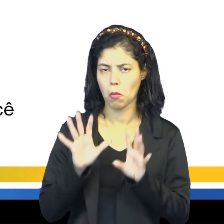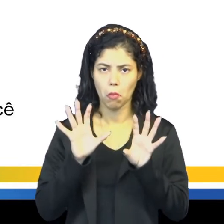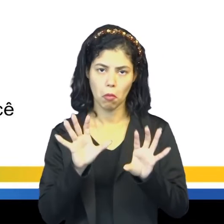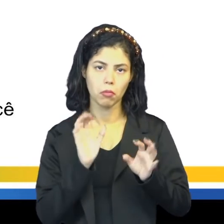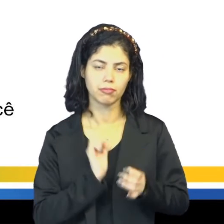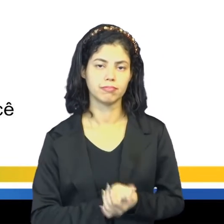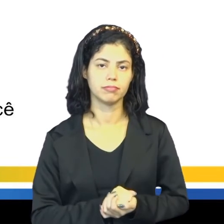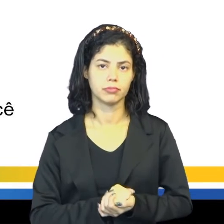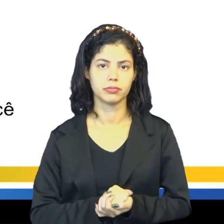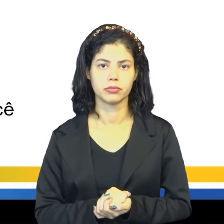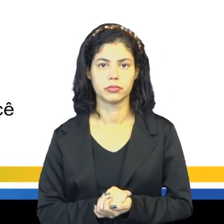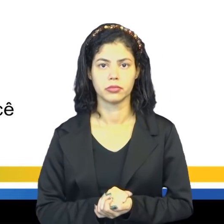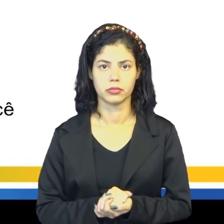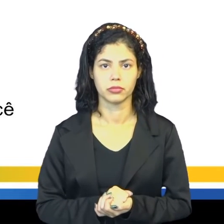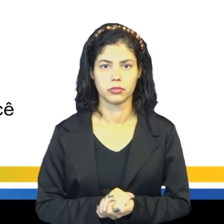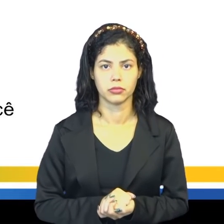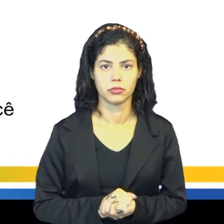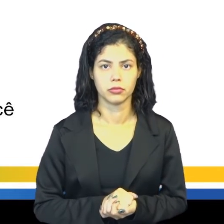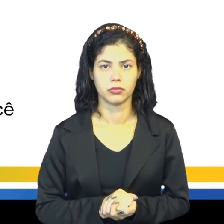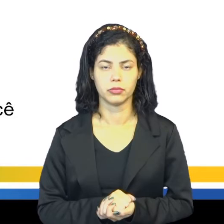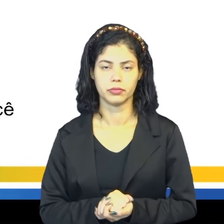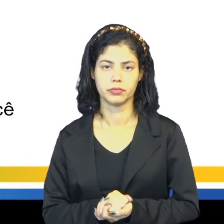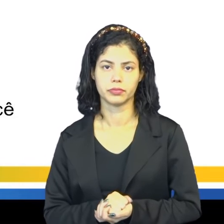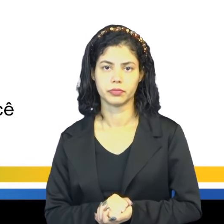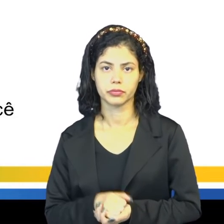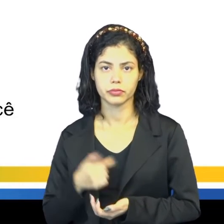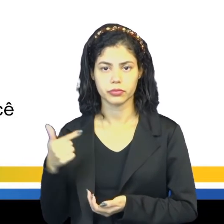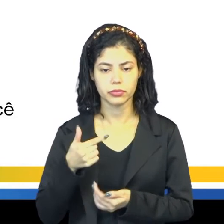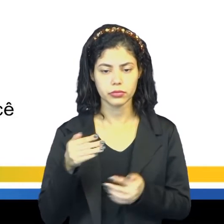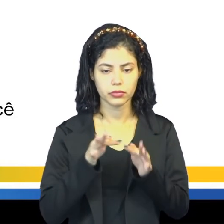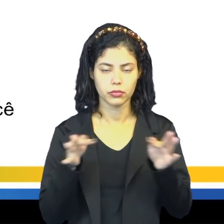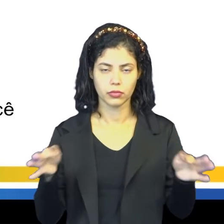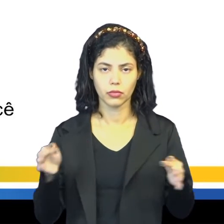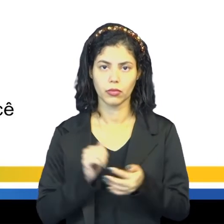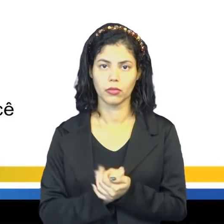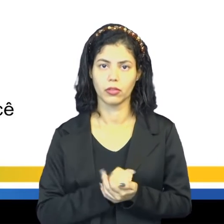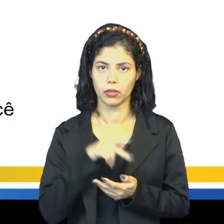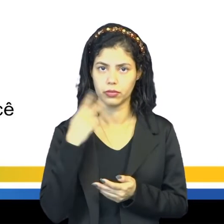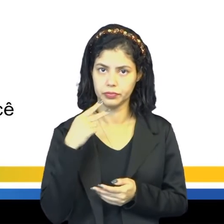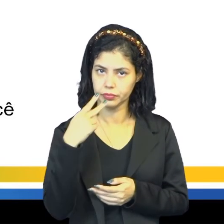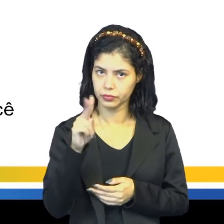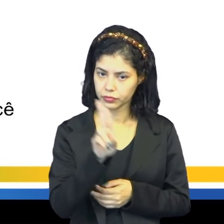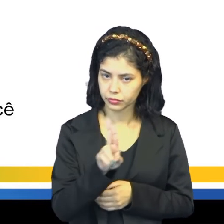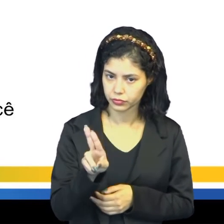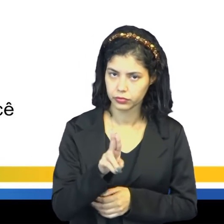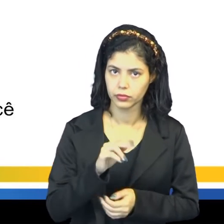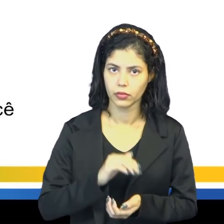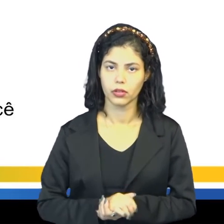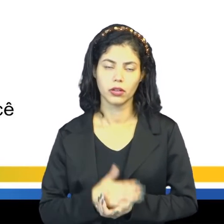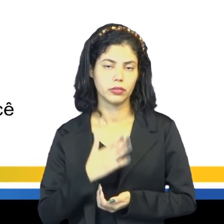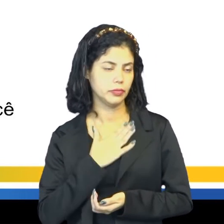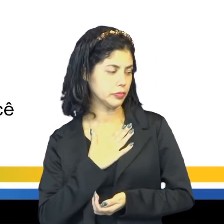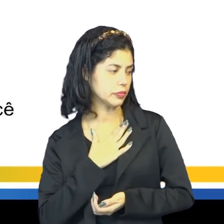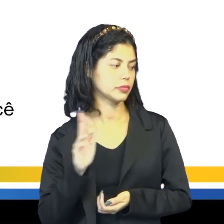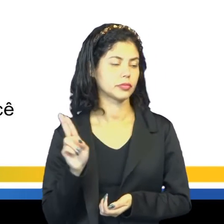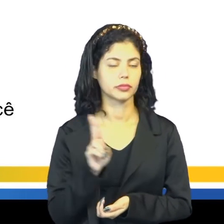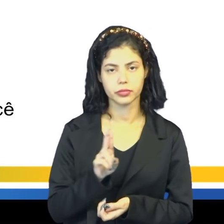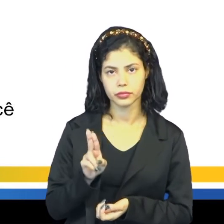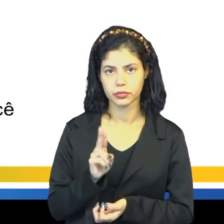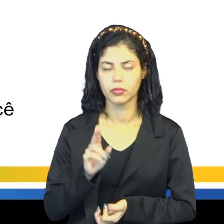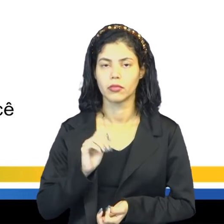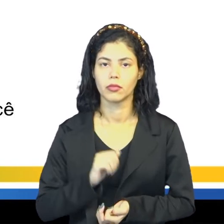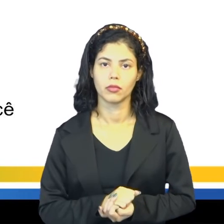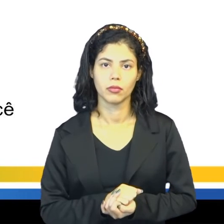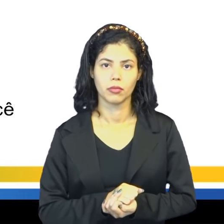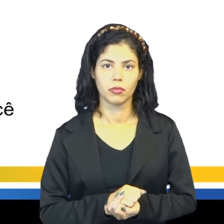assim relacionada a um greeting. Na segunda frase, você vai dizer o seu nome. My name is. E